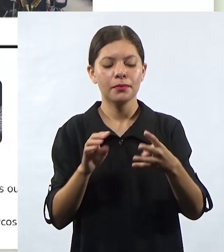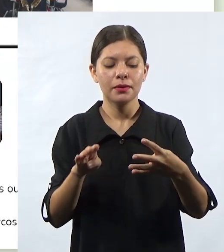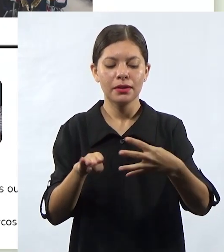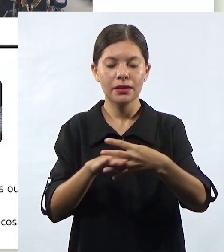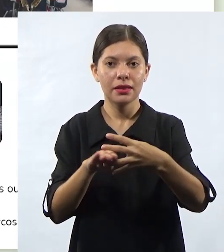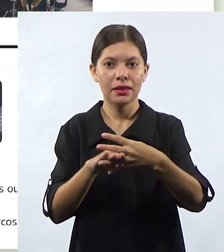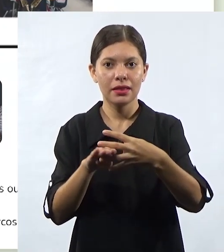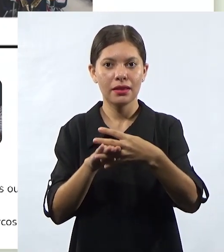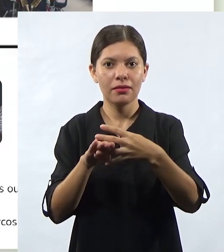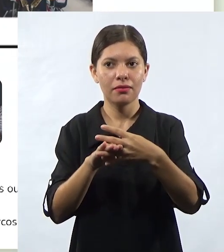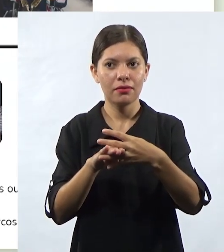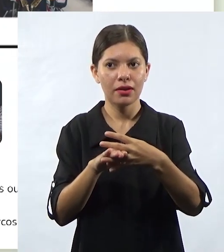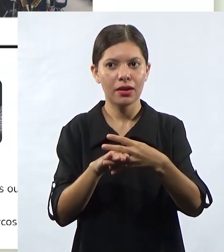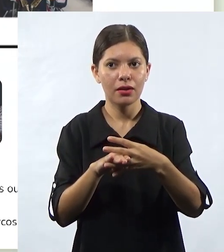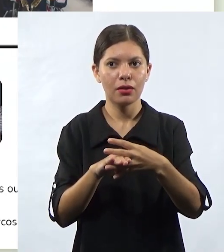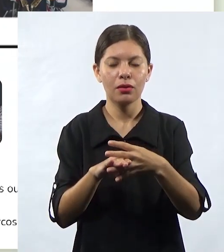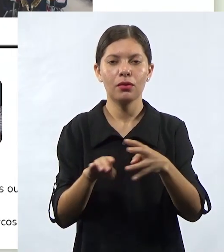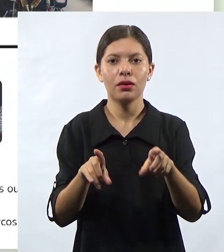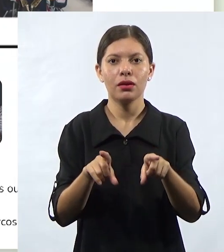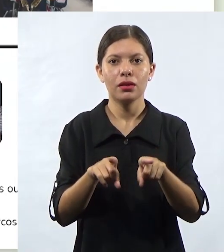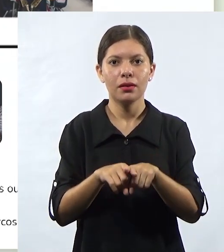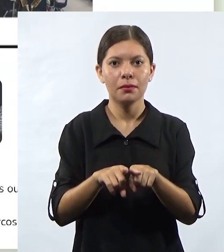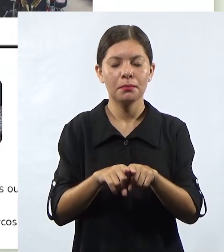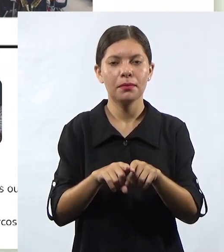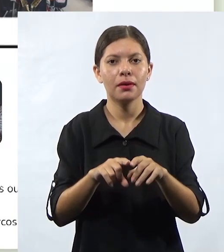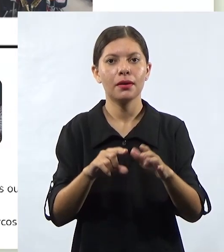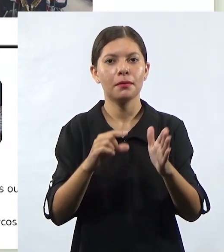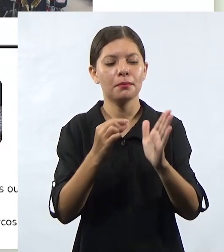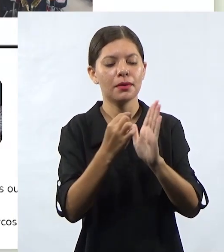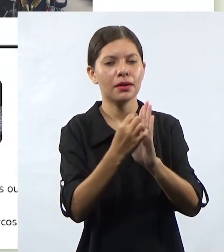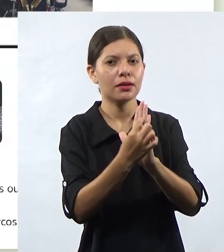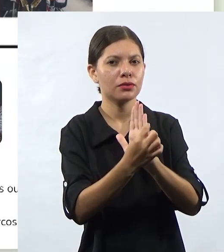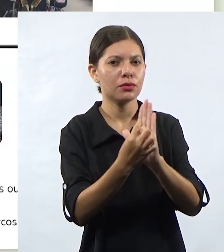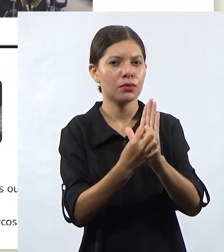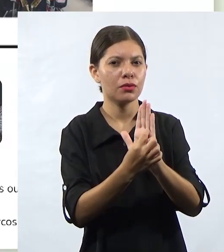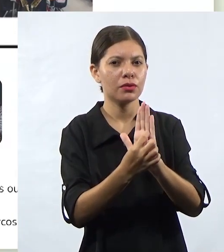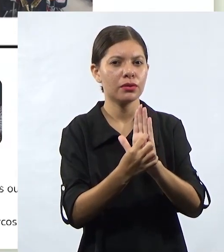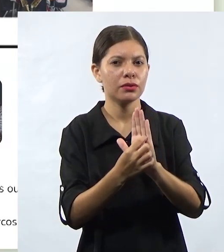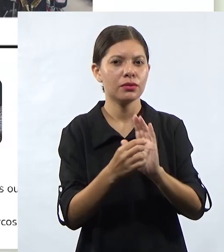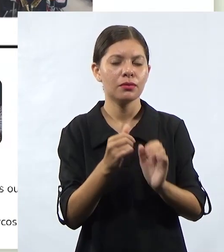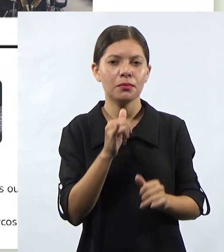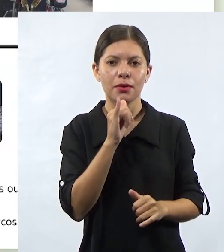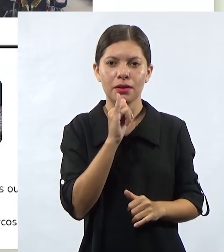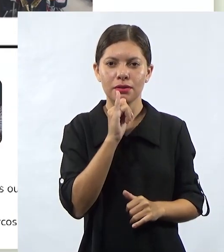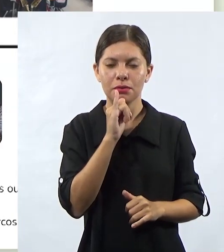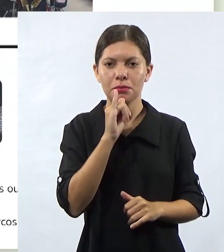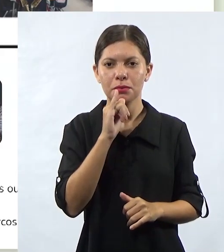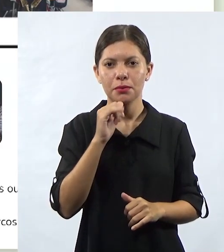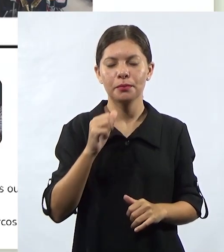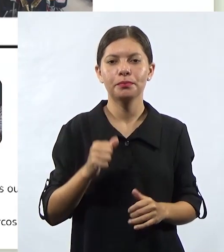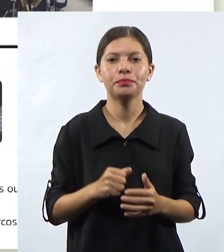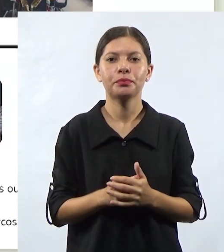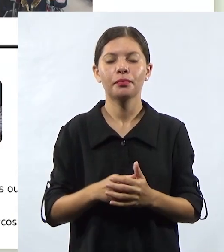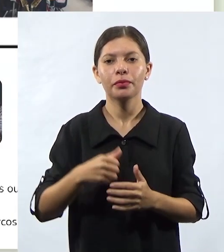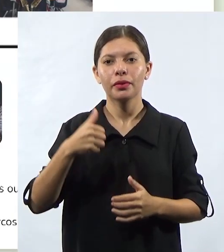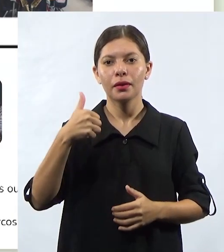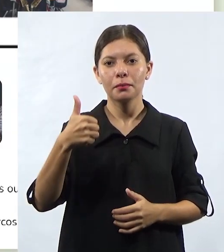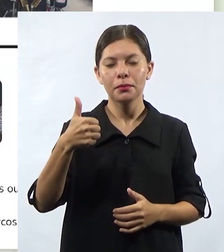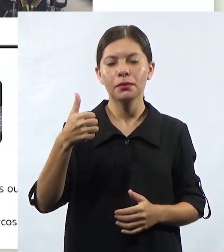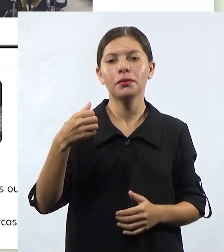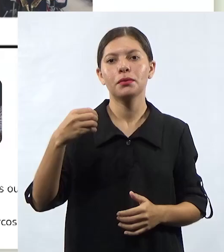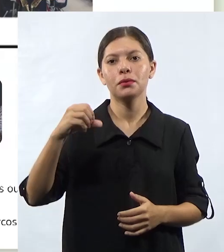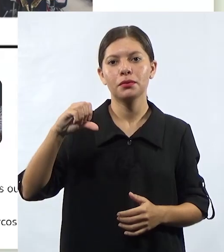já coincidiu com as minhas marcações. Então, em 1990, o quê? Em 1995, o quê?